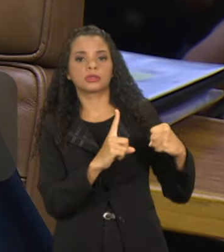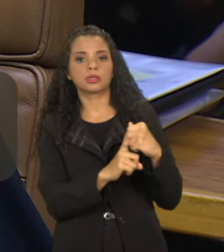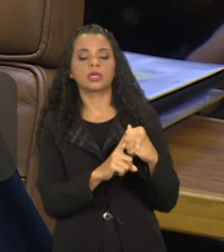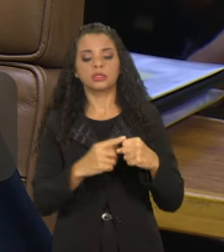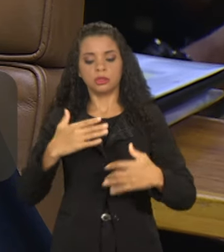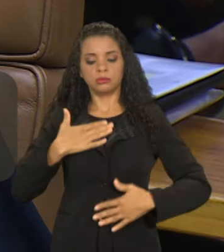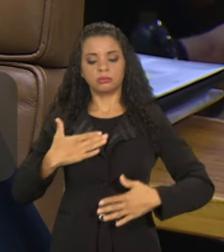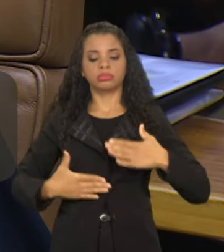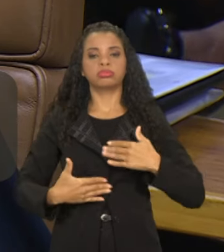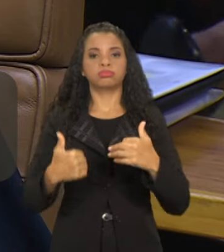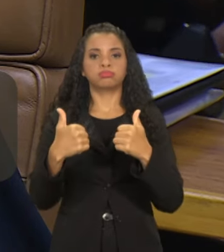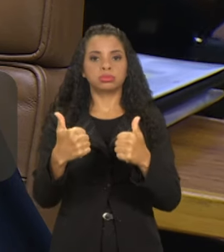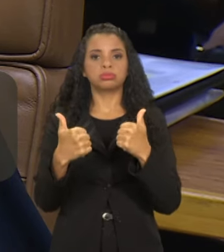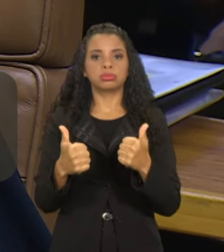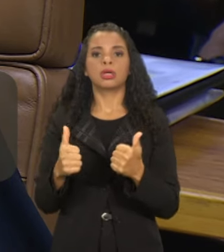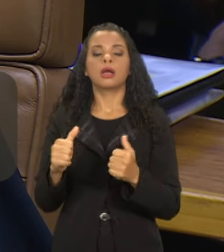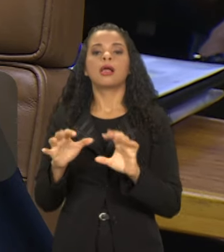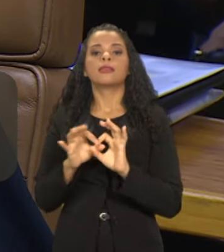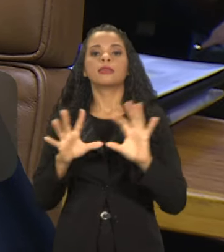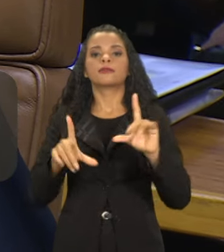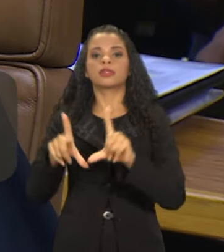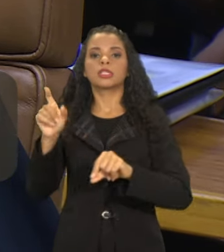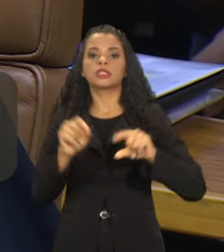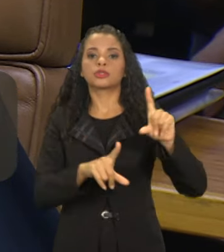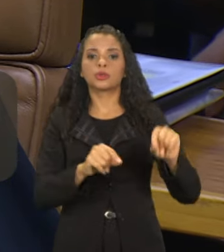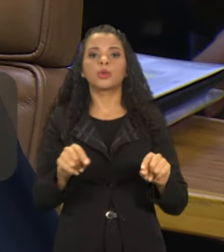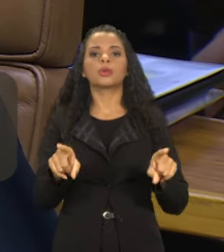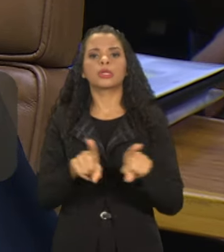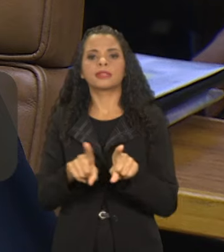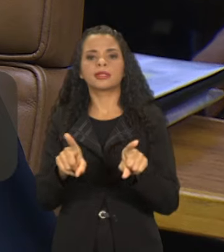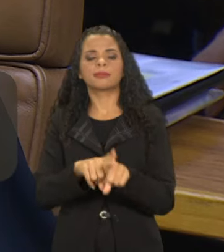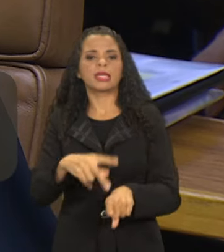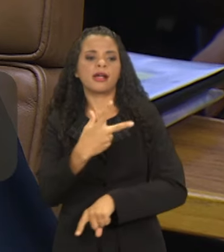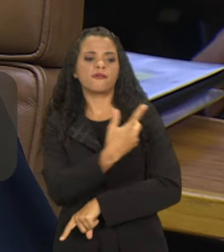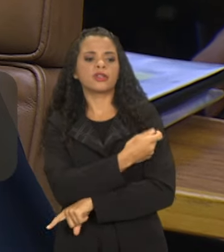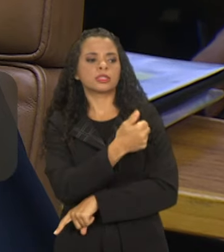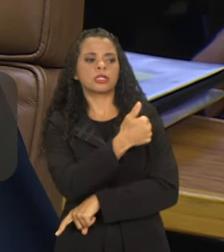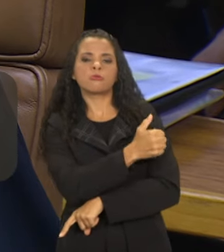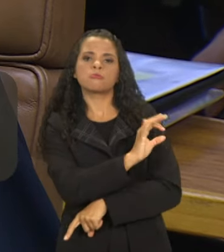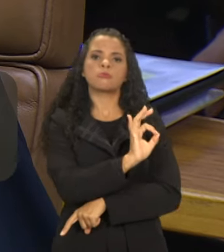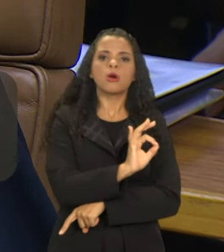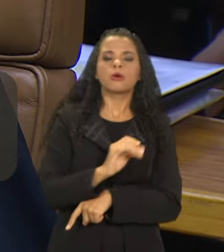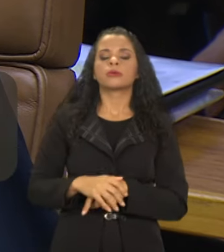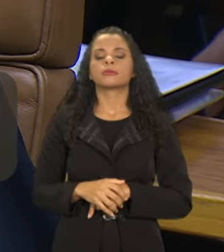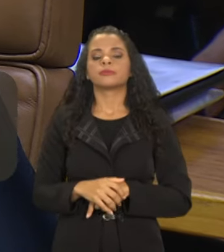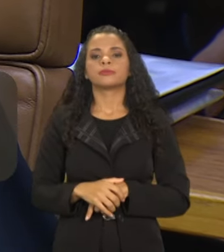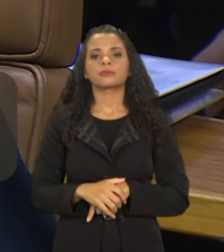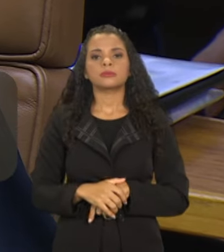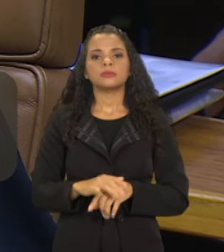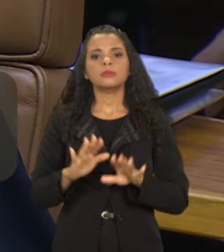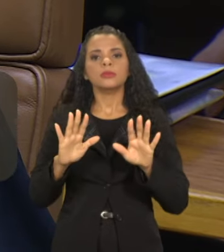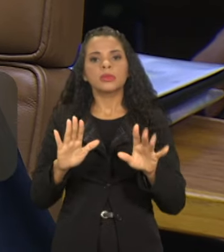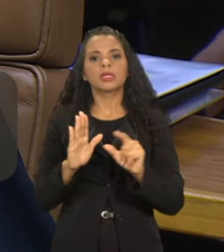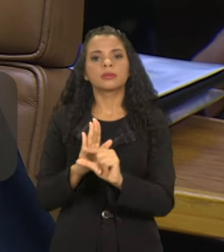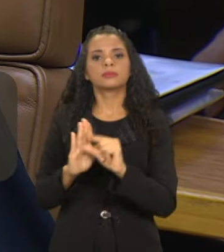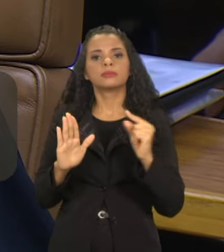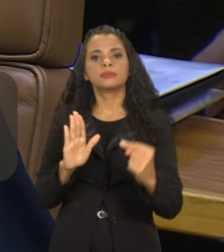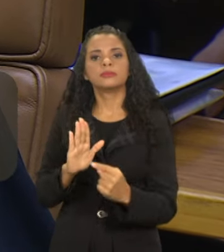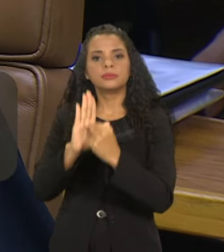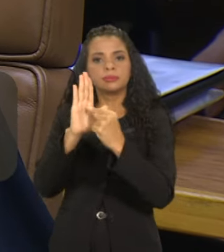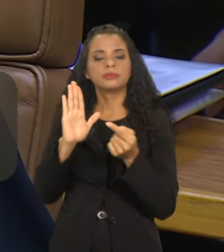livre escolha dos atos de cada indivíduo, a eficácia da vacina, entre outras tantas questões. Daí porque pedi destaque destes autos, bem